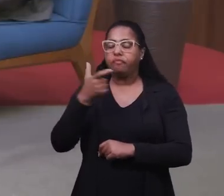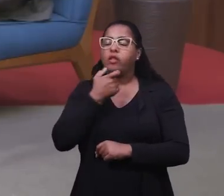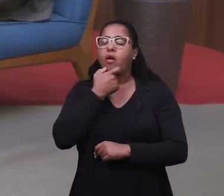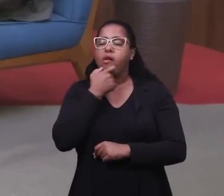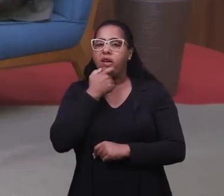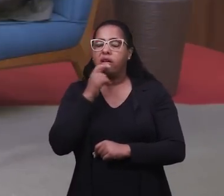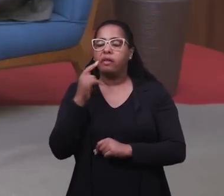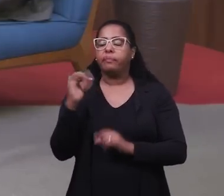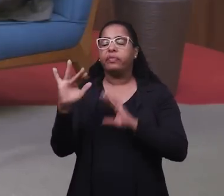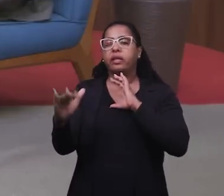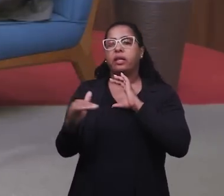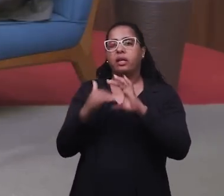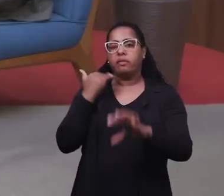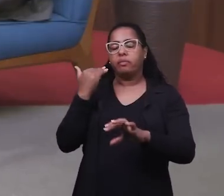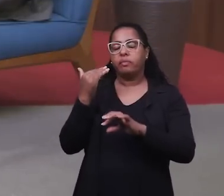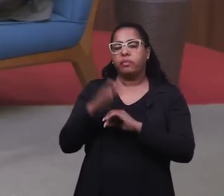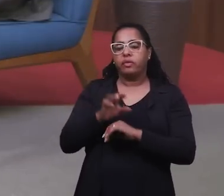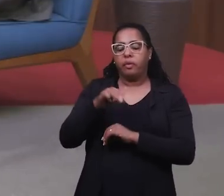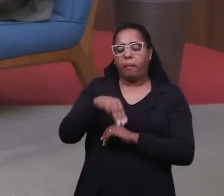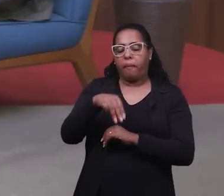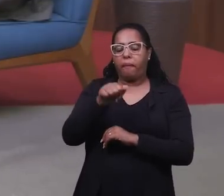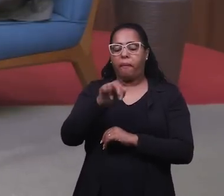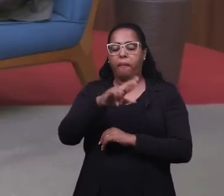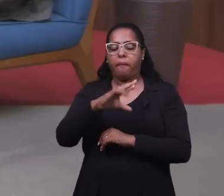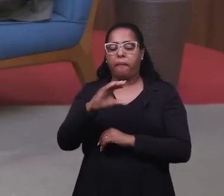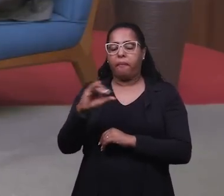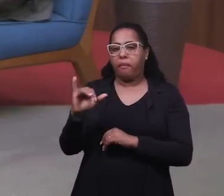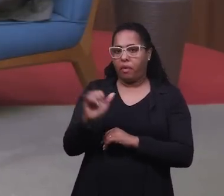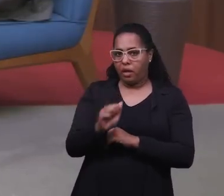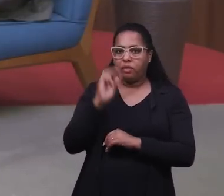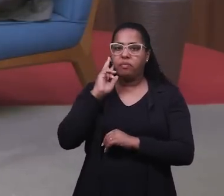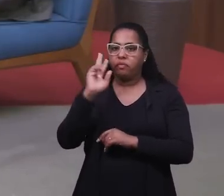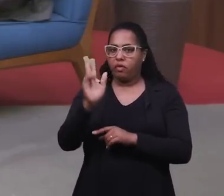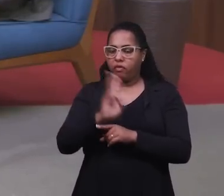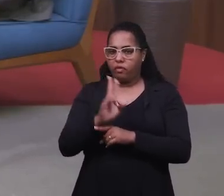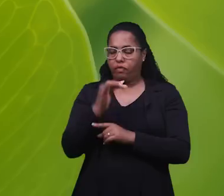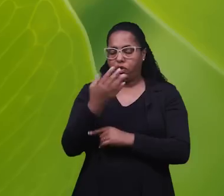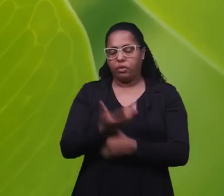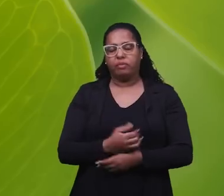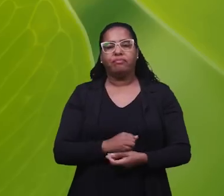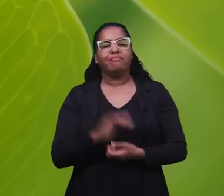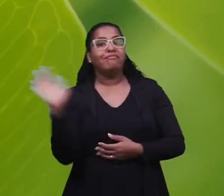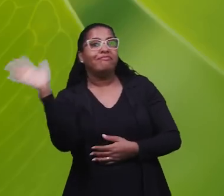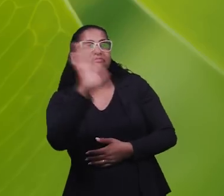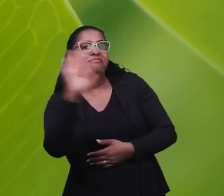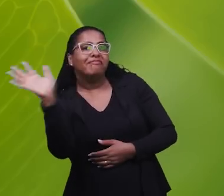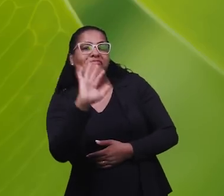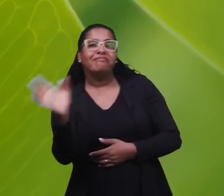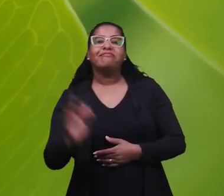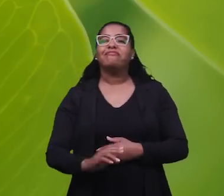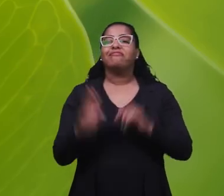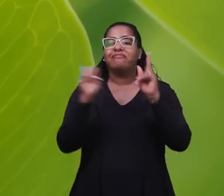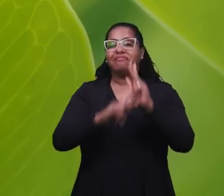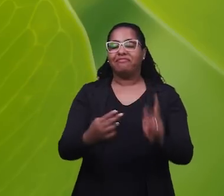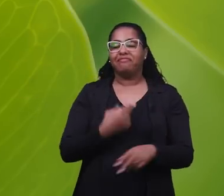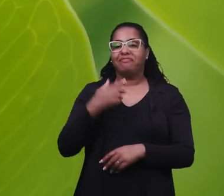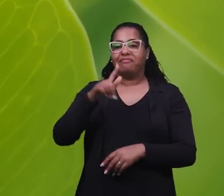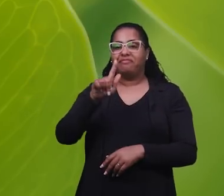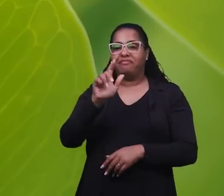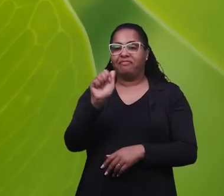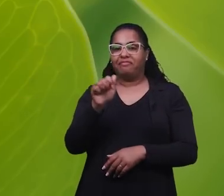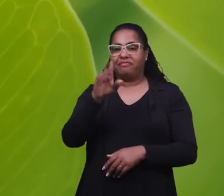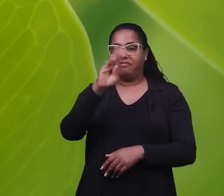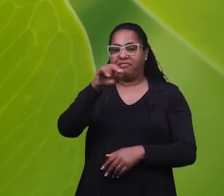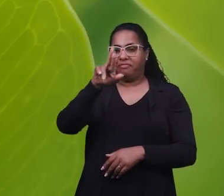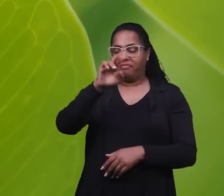nos Estados Unidos, e foi enviado pelo nosso irmão Márcio Santos. Vamos assistir aos dois vídeos. Olá, irmãos, a paz do Senhor. Me chamo Gabriel, sou